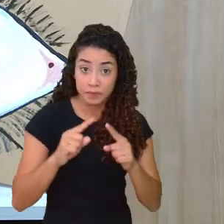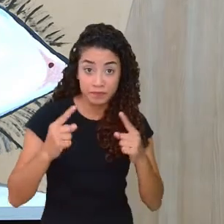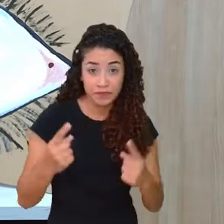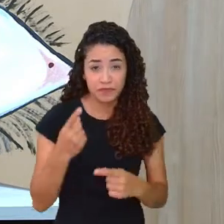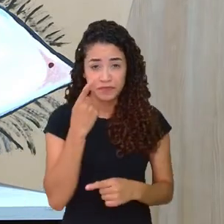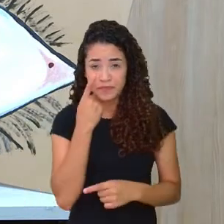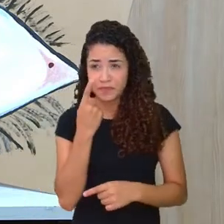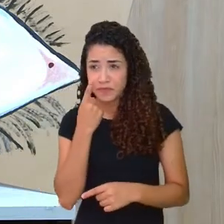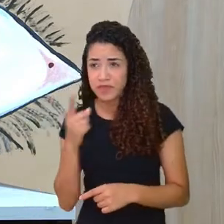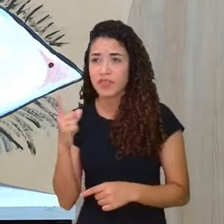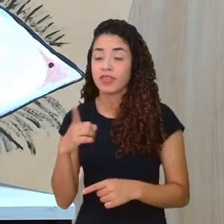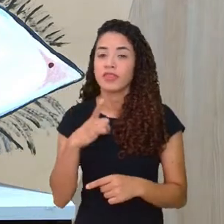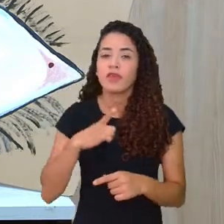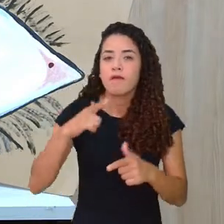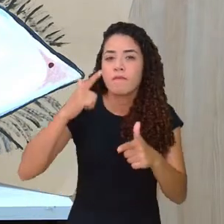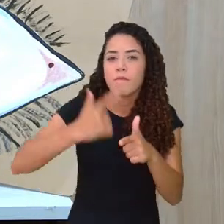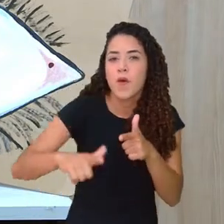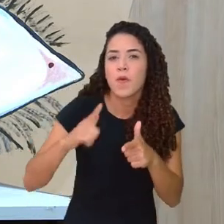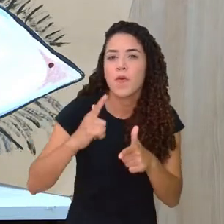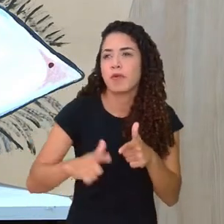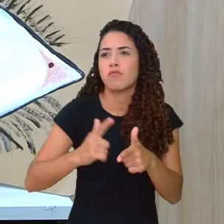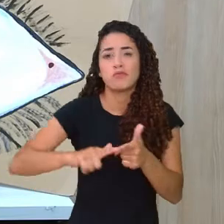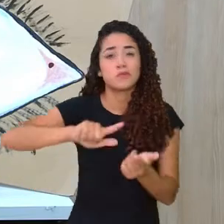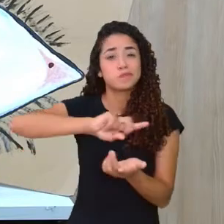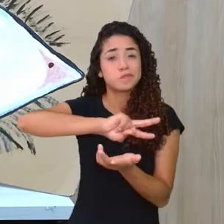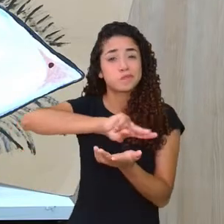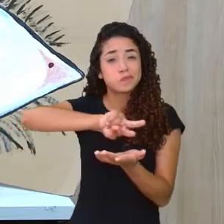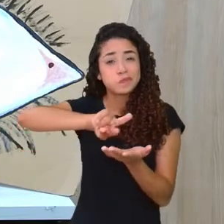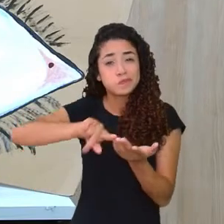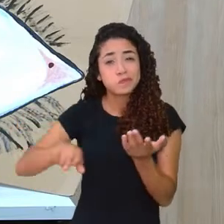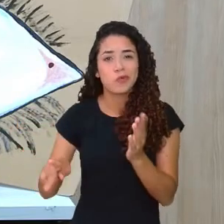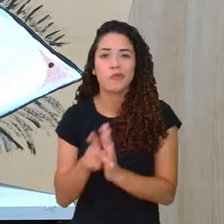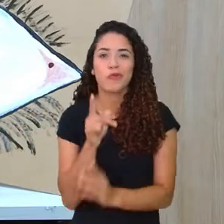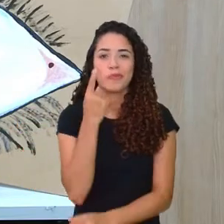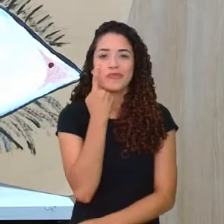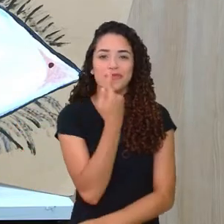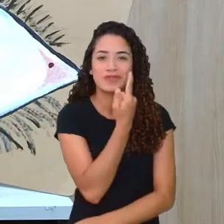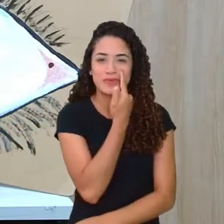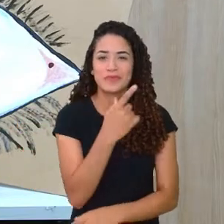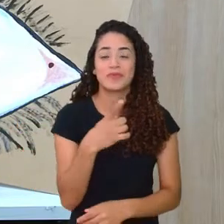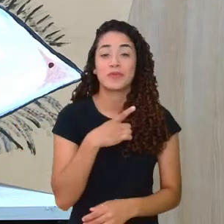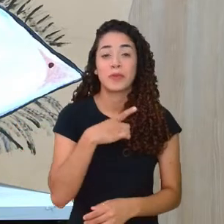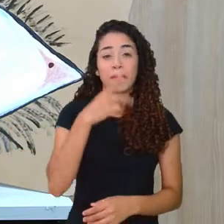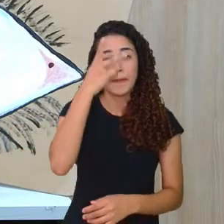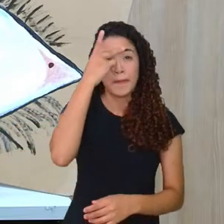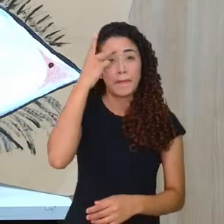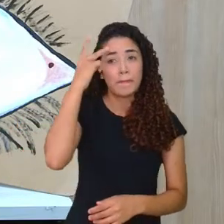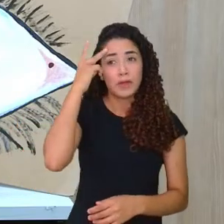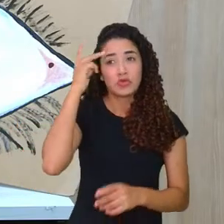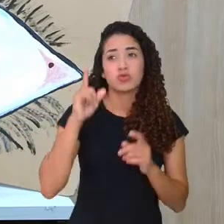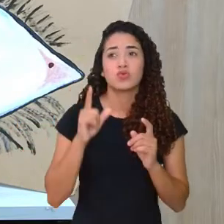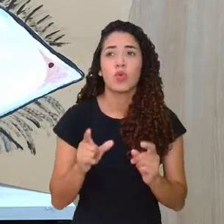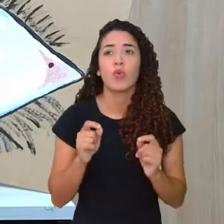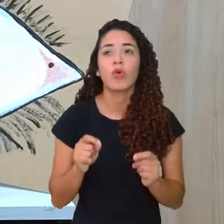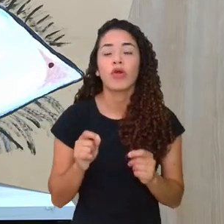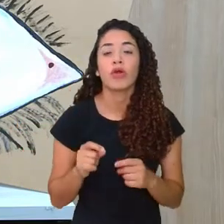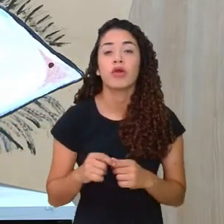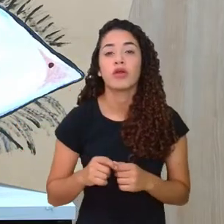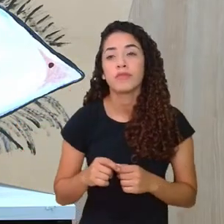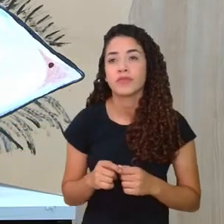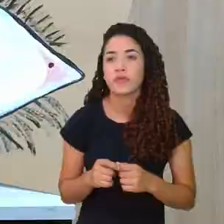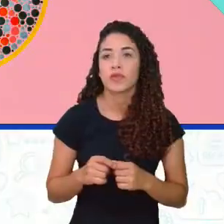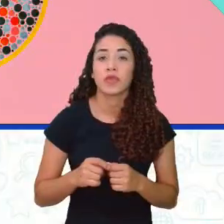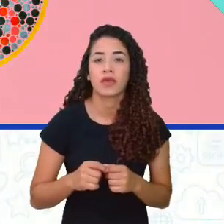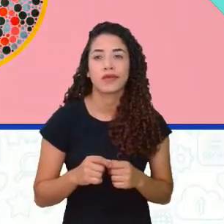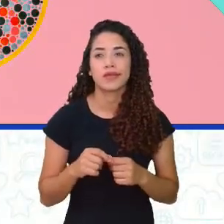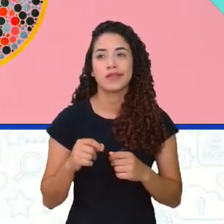ver que existem problemas, né, diversos de visão. Tem pessoas... Vou pedir para Cleito colocar essa tela bem grande, porque tem